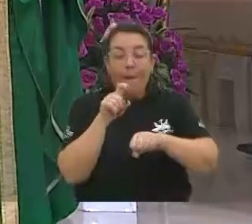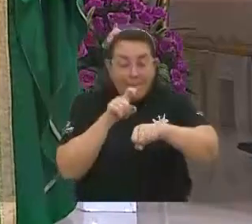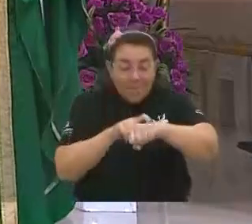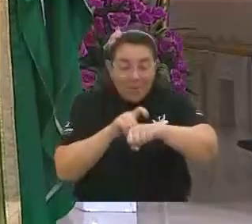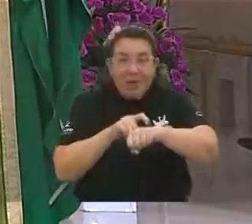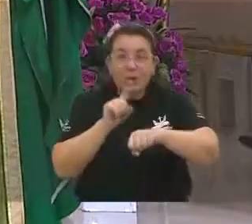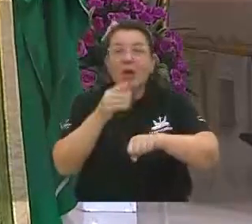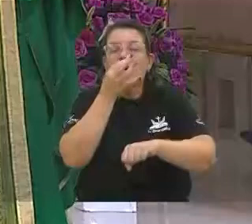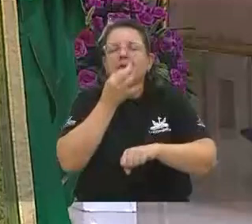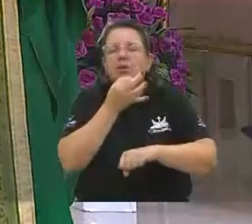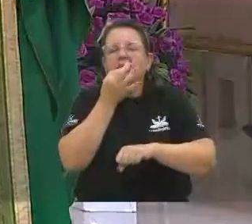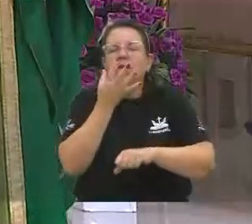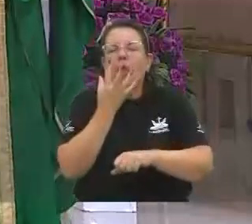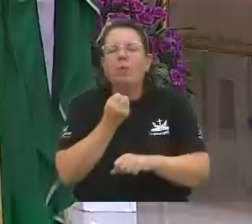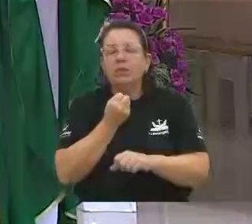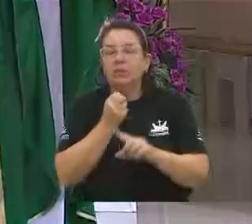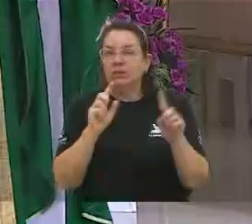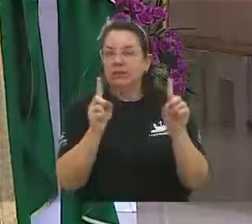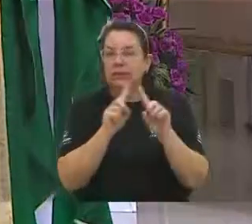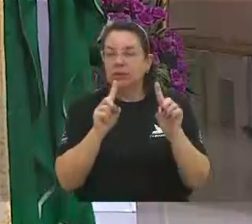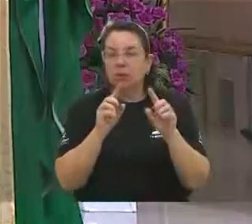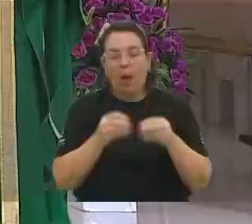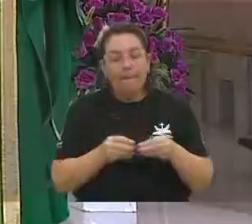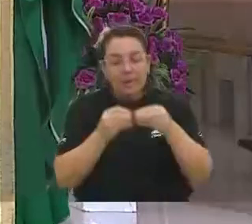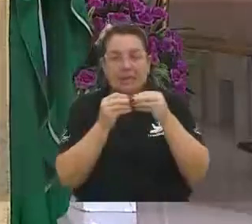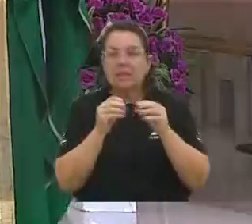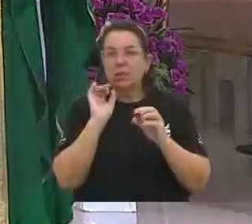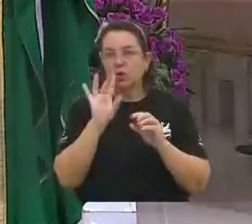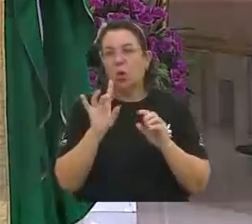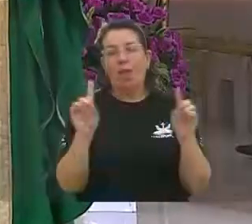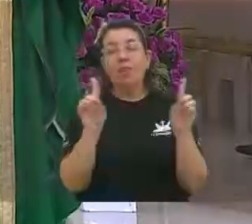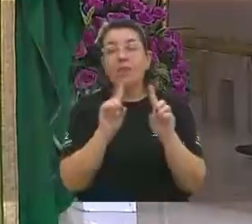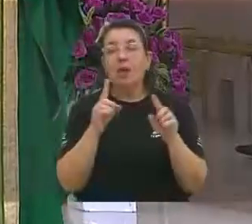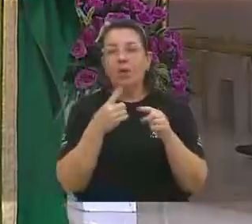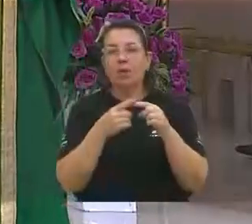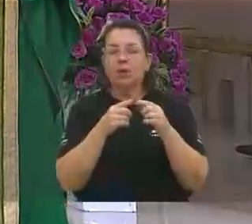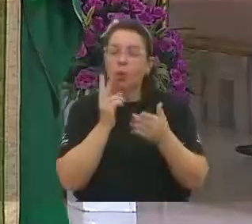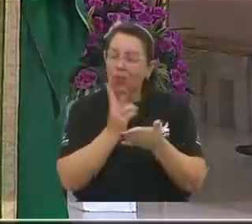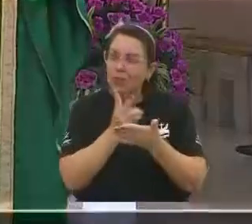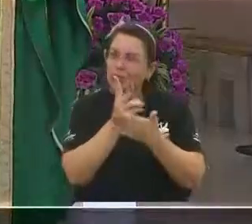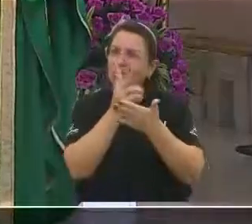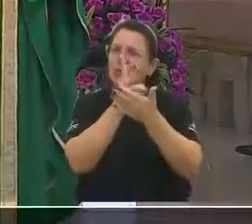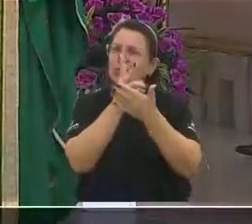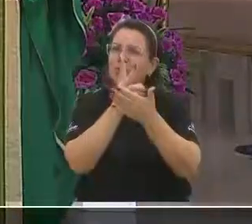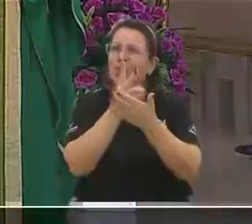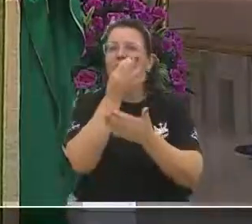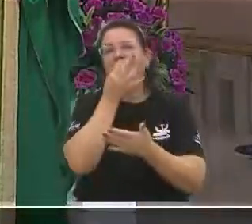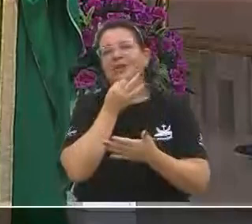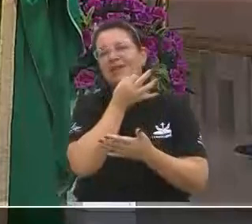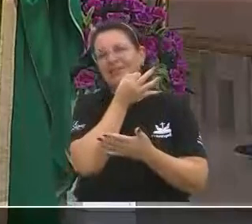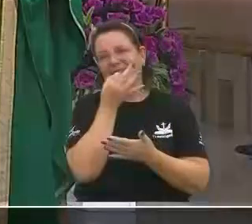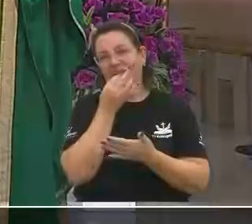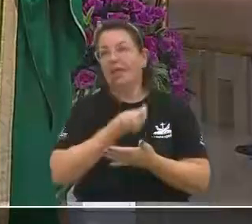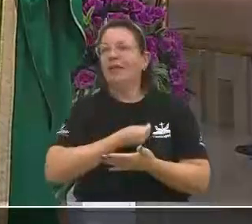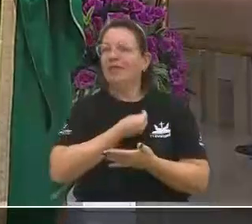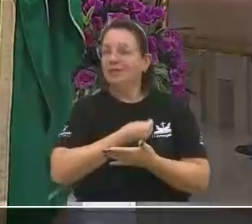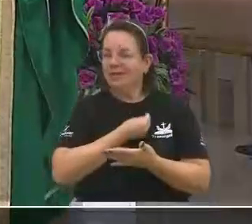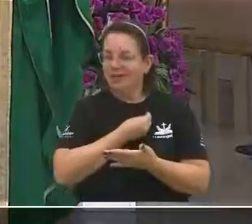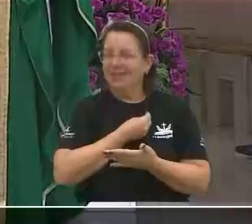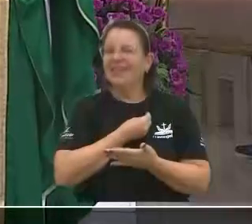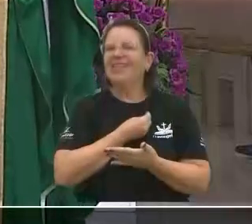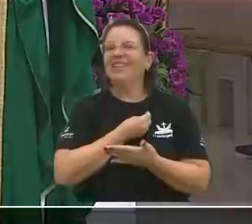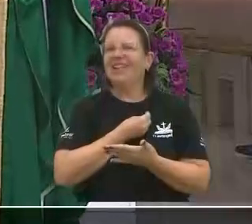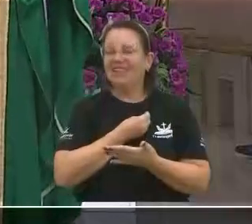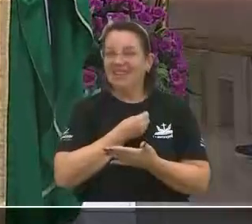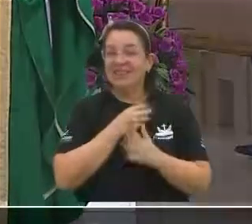da eucaristia a missa porque há um desdobramento da Eucaristia na vida